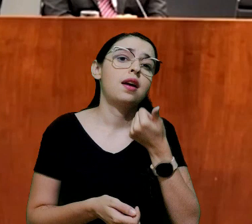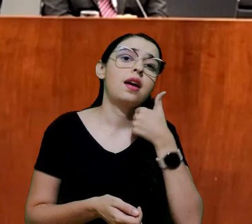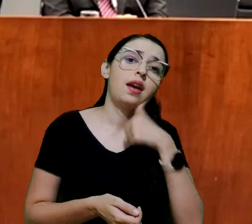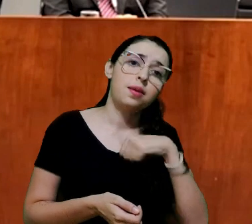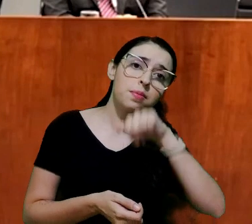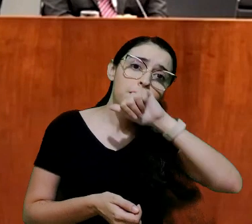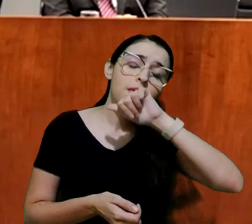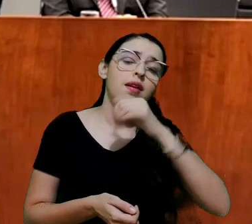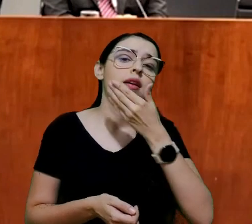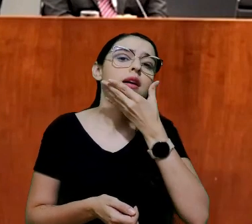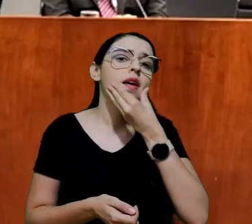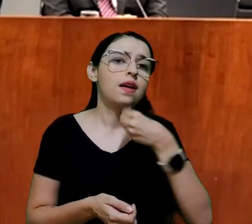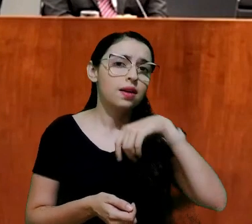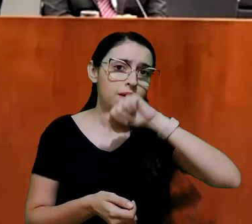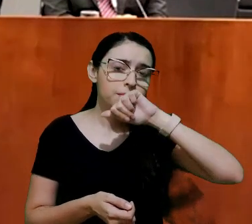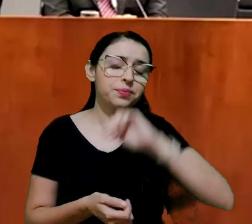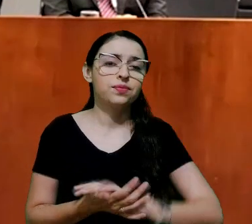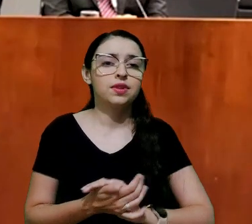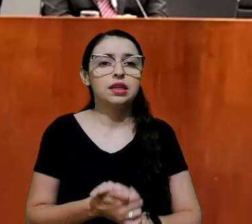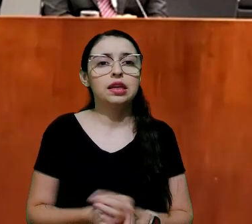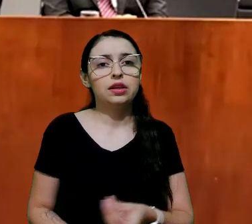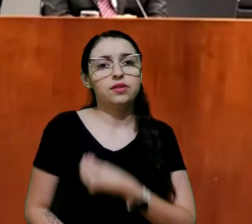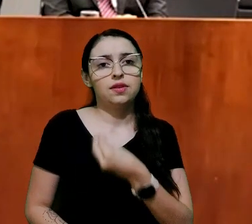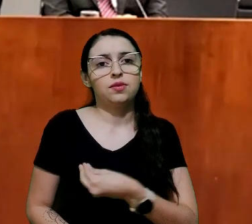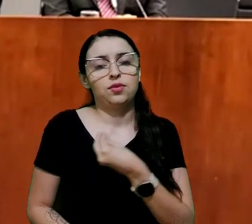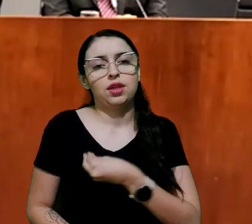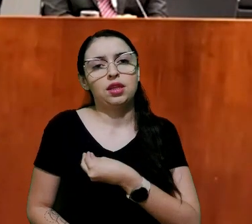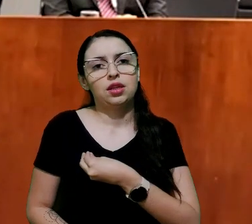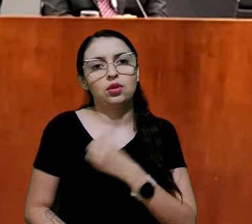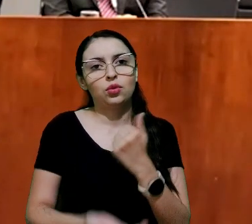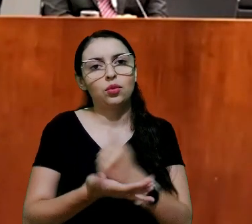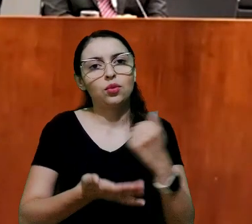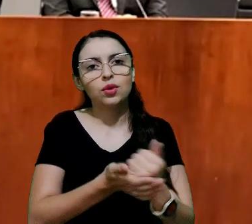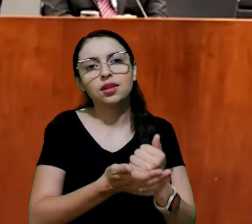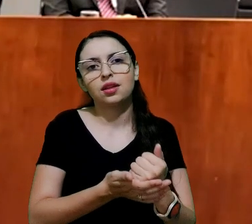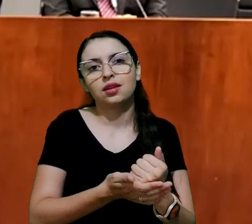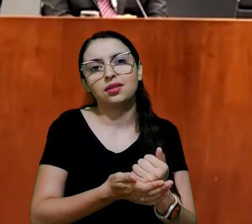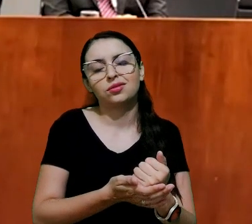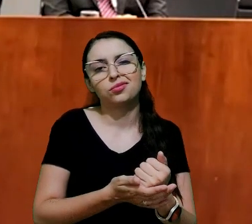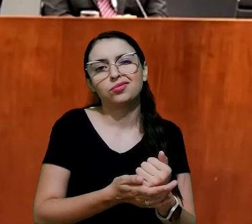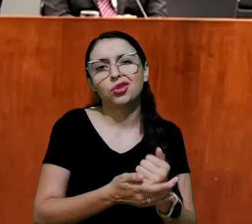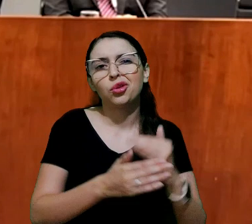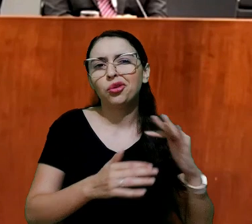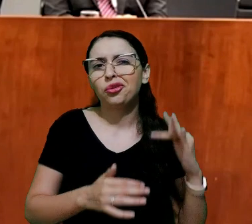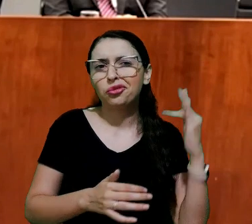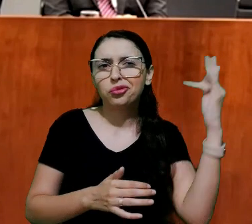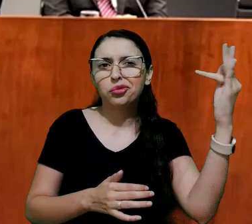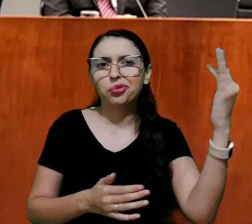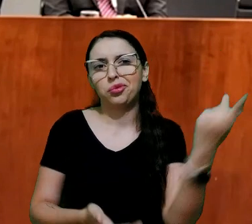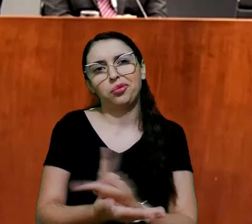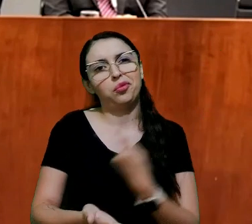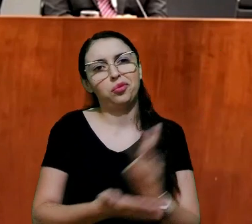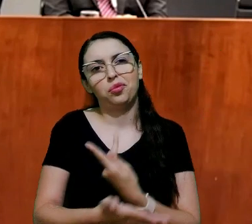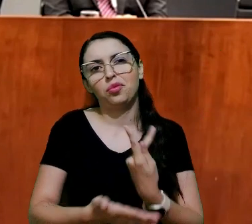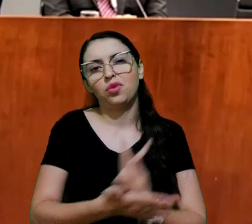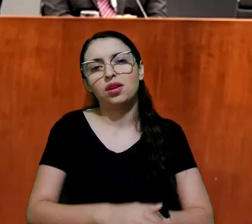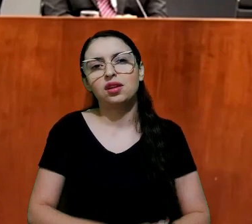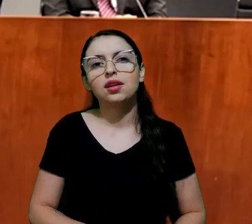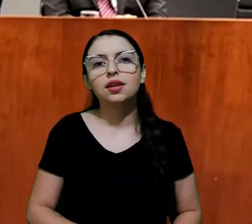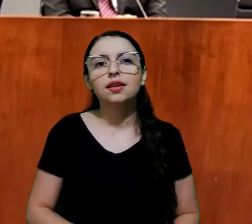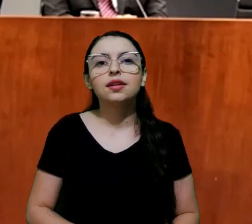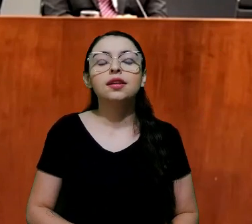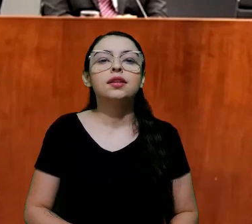eventualmente, vivenciando contratos que possam prejudicá-lo no futuro. É uma posição jurídica muito curiosa, a do